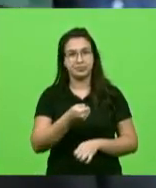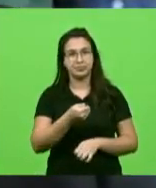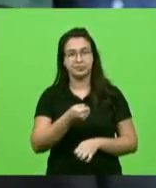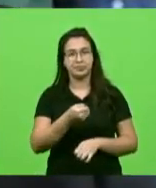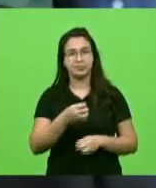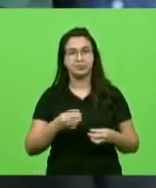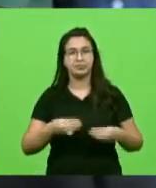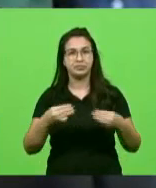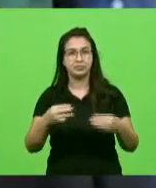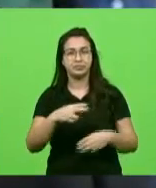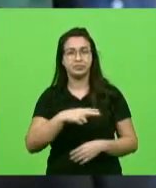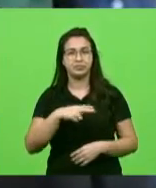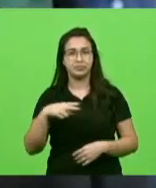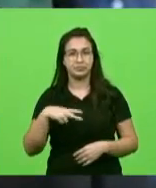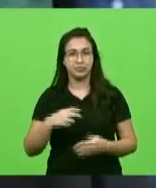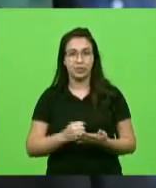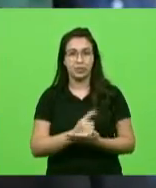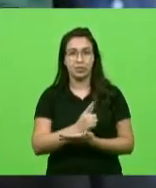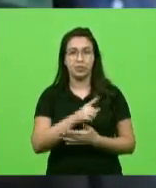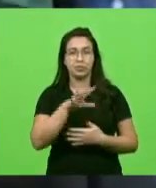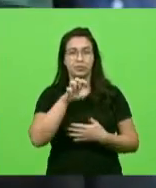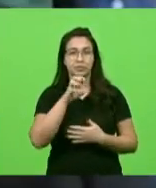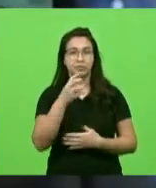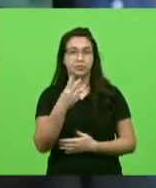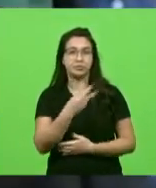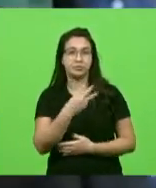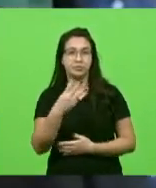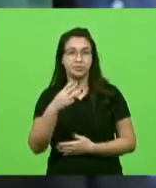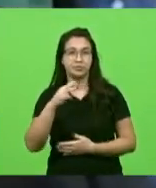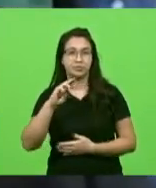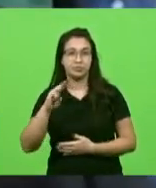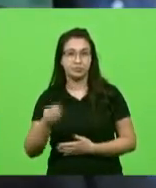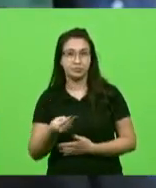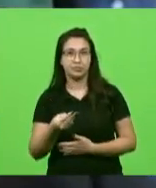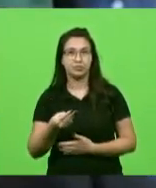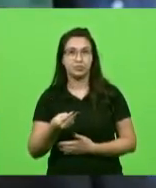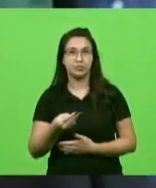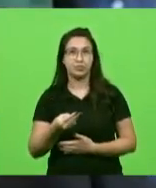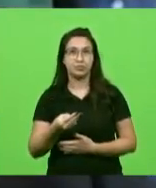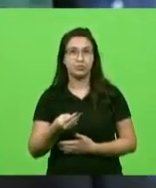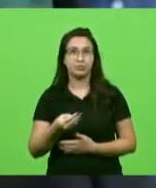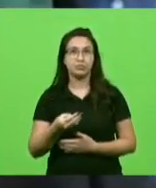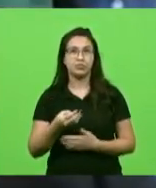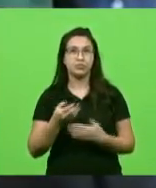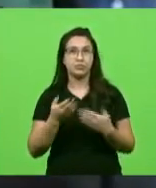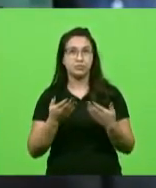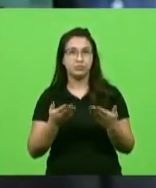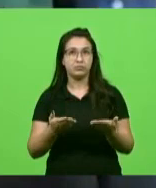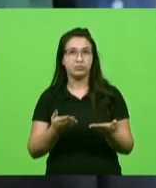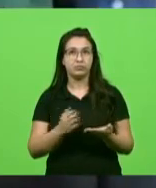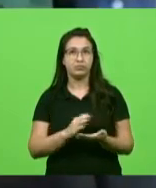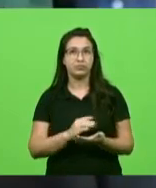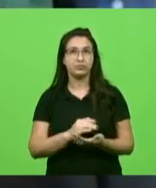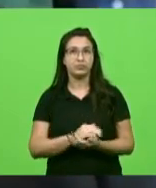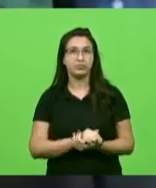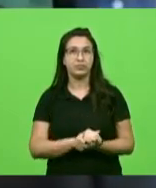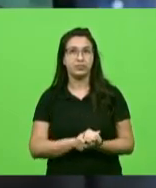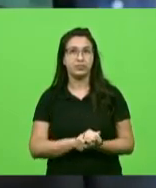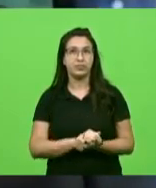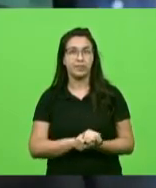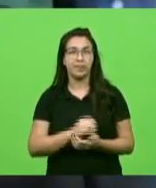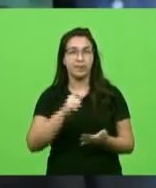Inclusive a compra do gesso já do valor de 33 milhões de reais o presente dos blocos de contas a